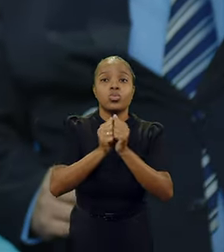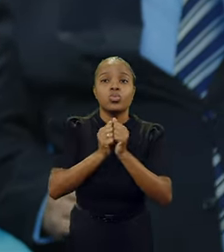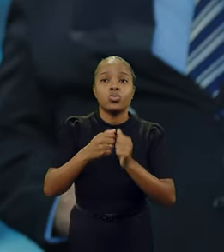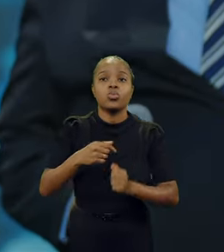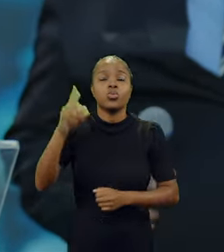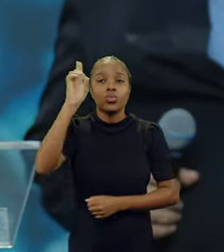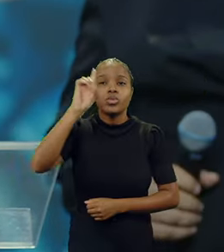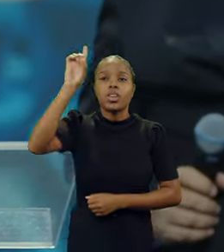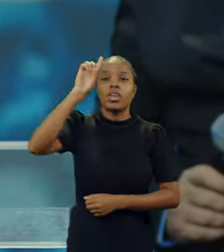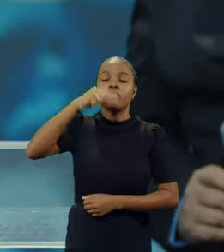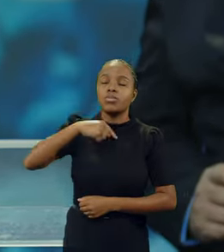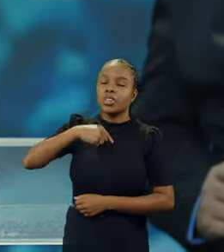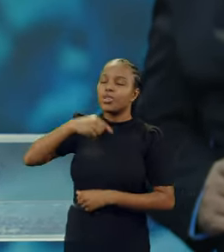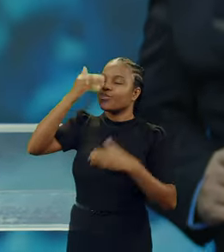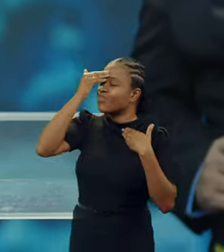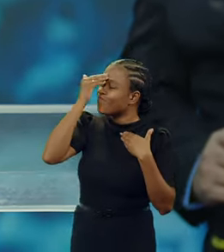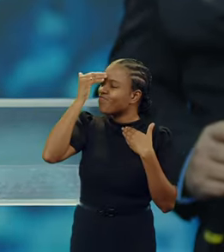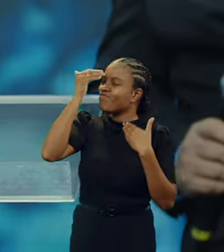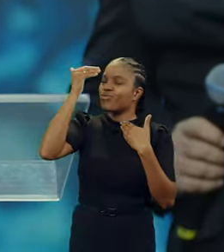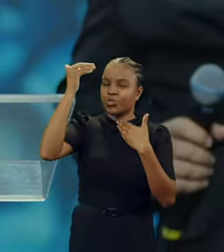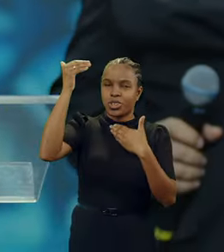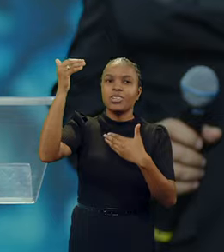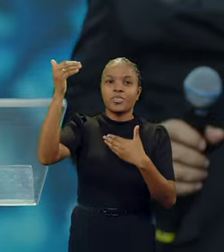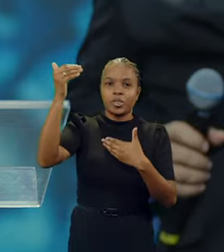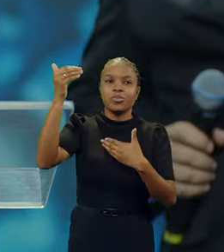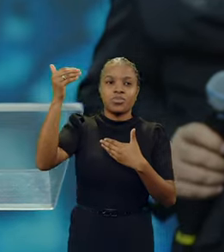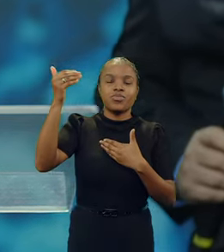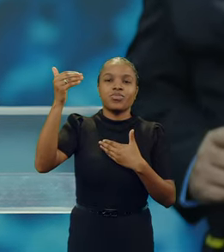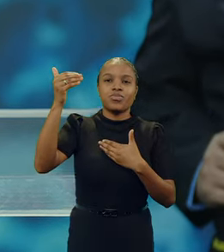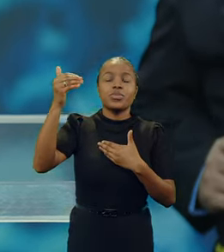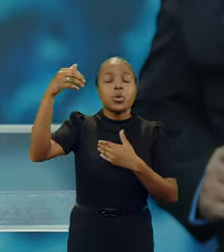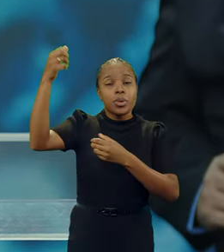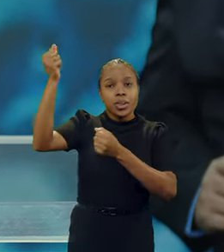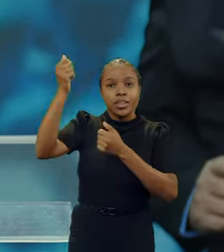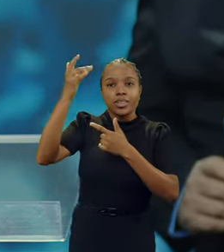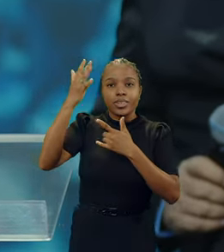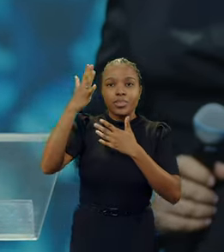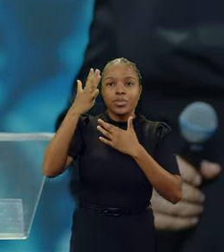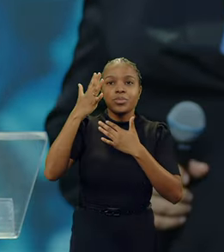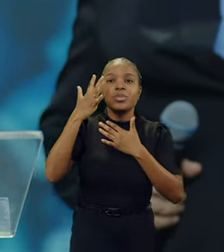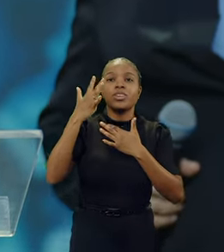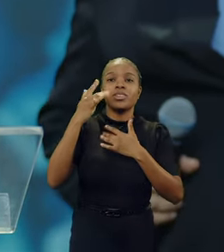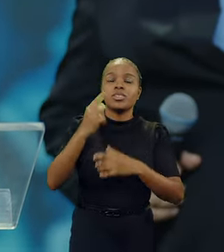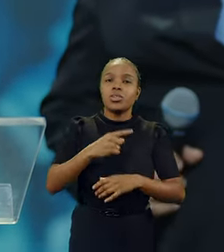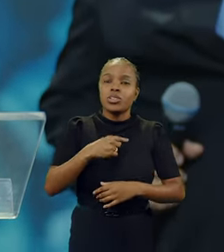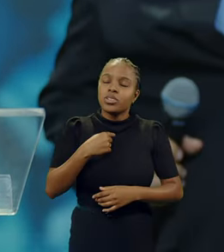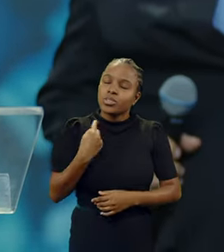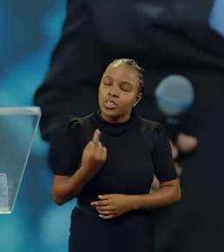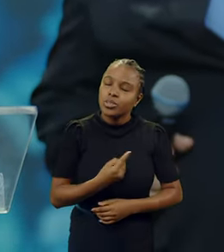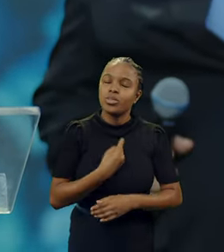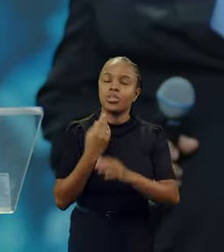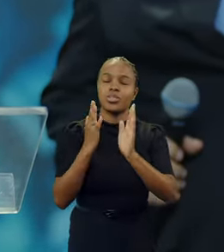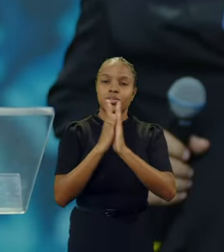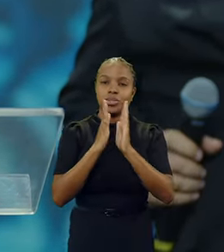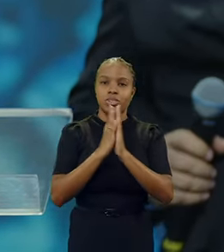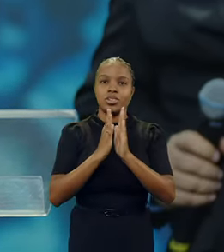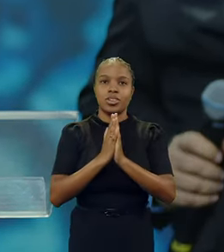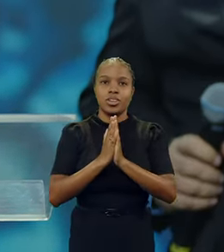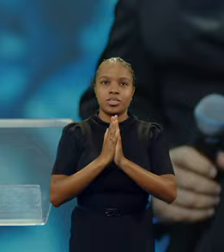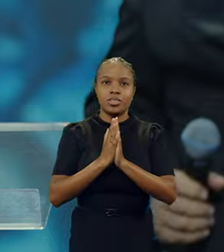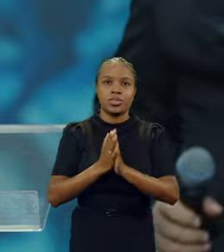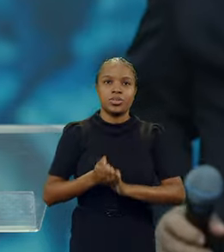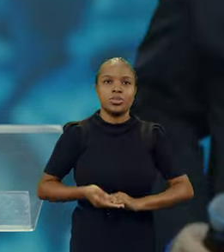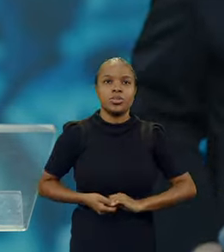eu te agradeço pelas respostas das nossas humildes orações.